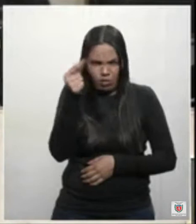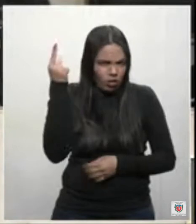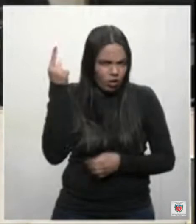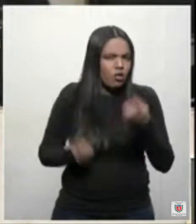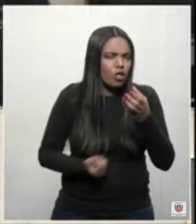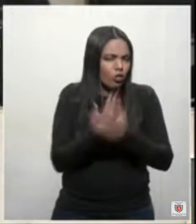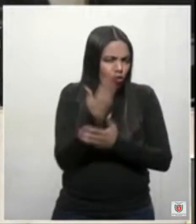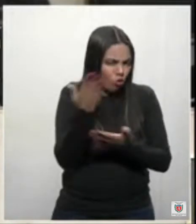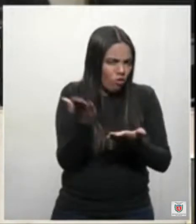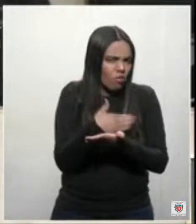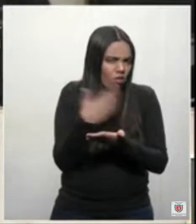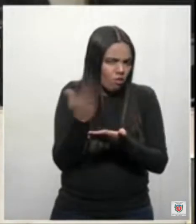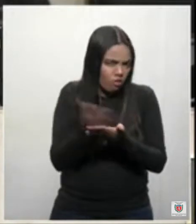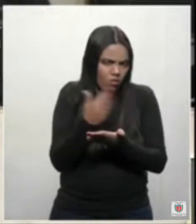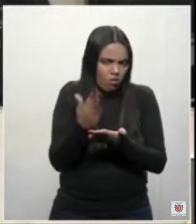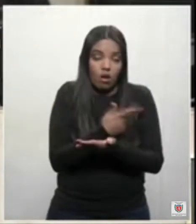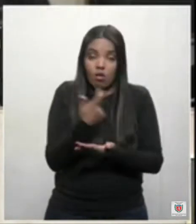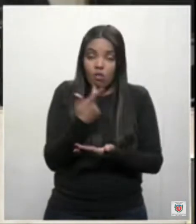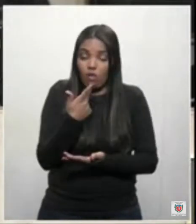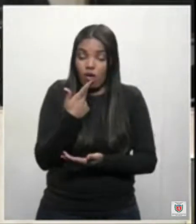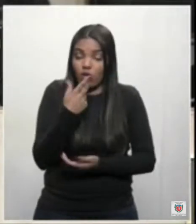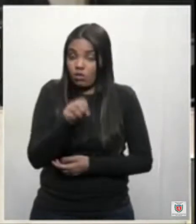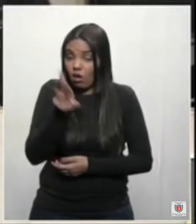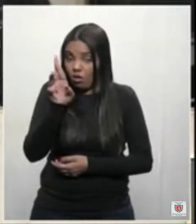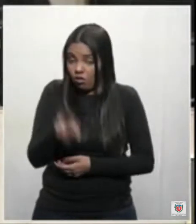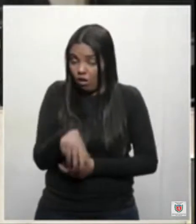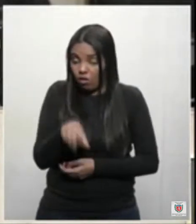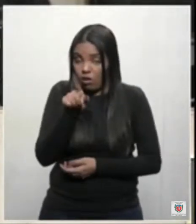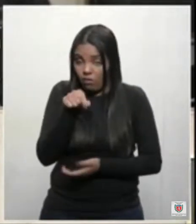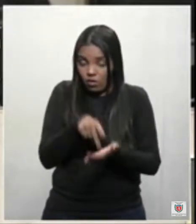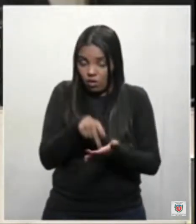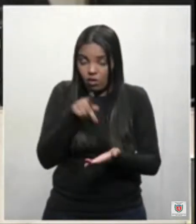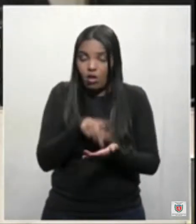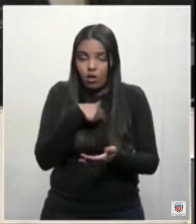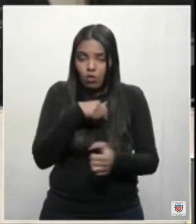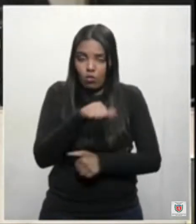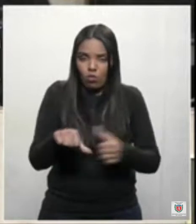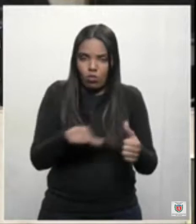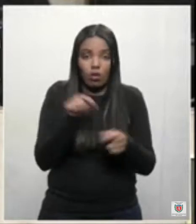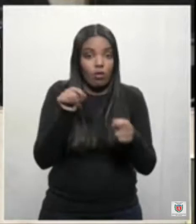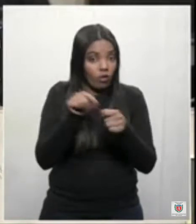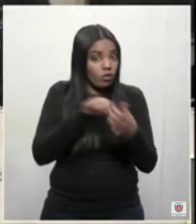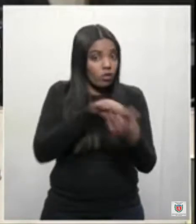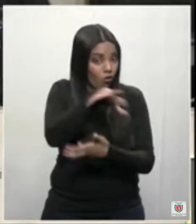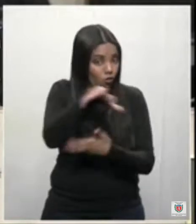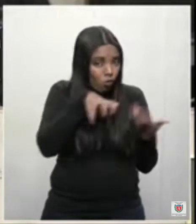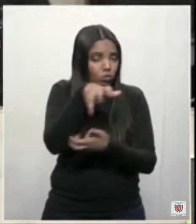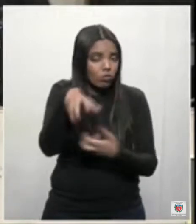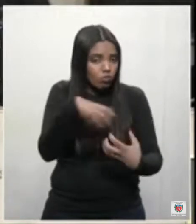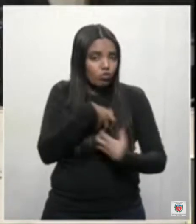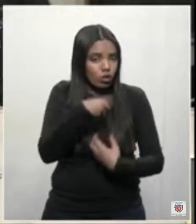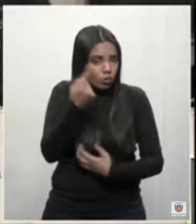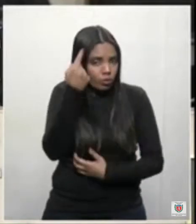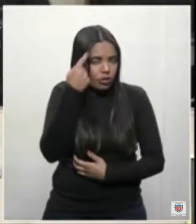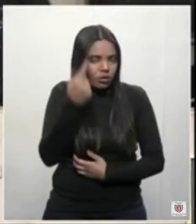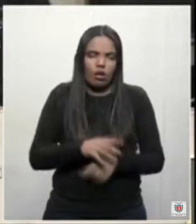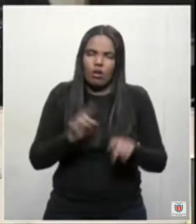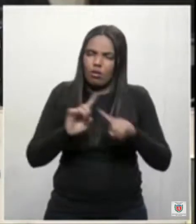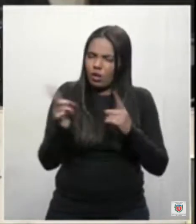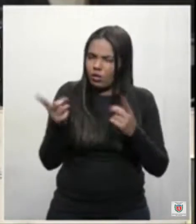livro e diz assim, se a realidade muda, eu mudo. Né? E ali foi uma revolução na forma de pensar. Mas repara, nós